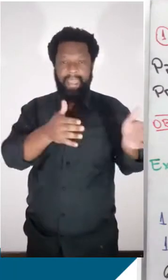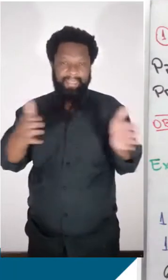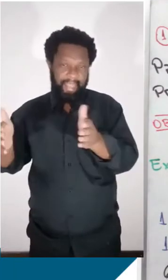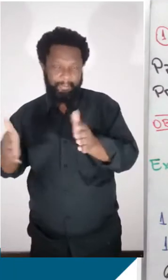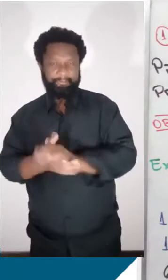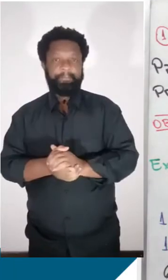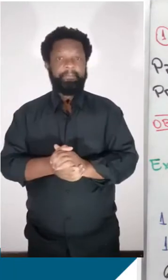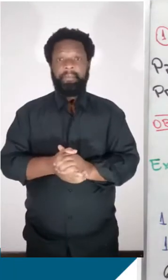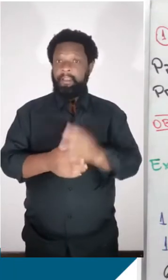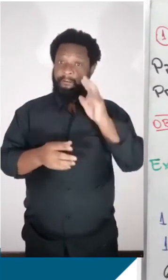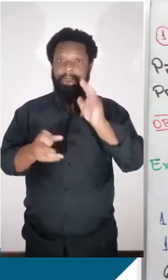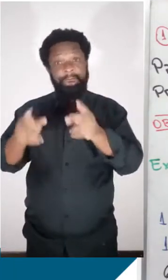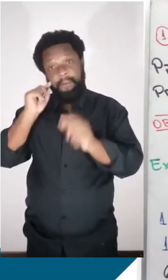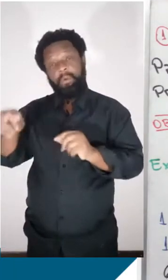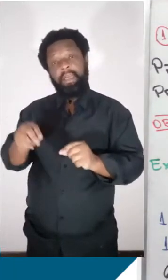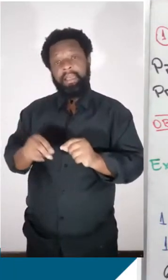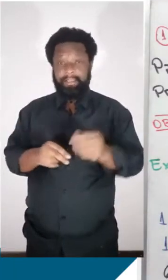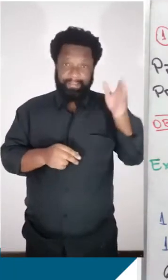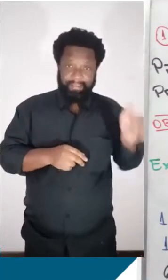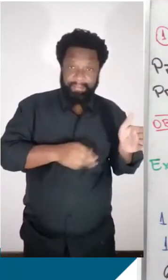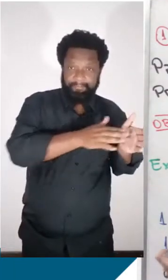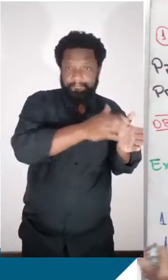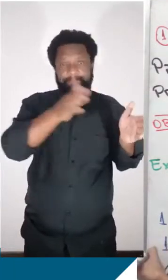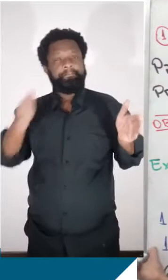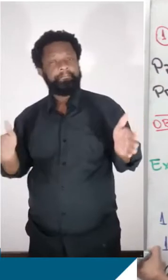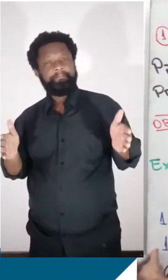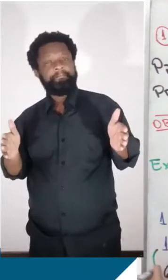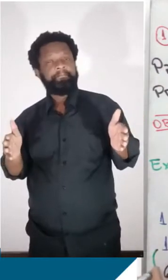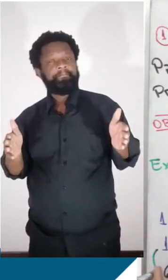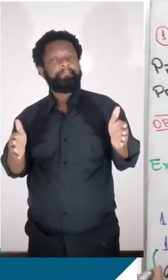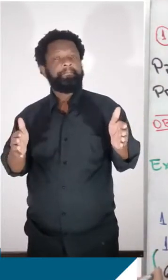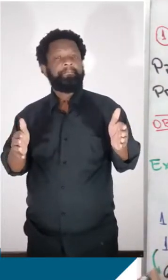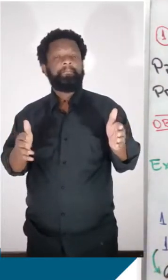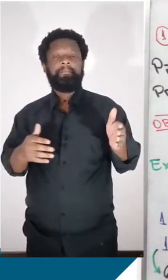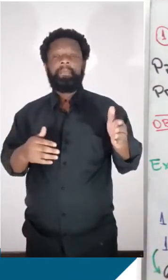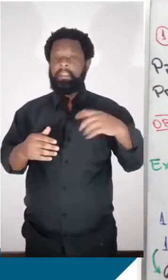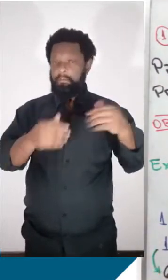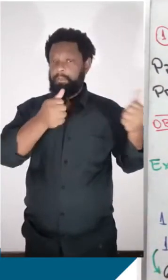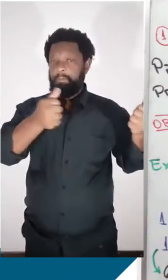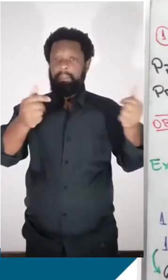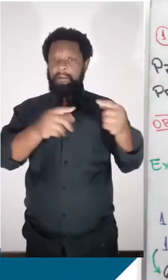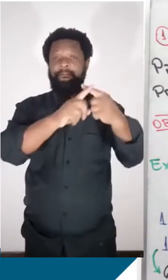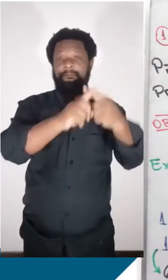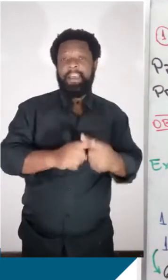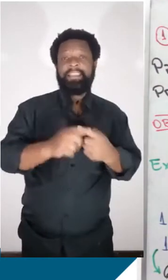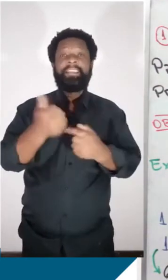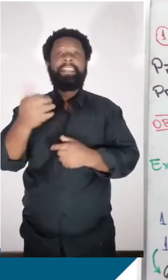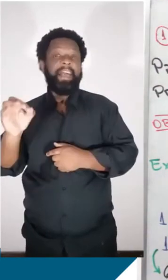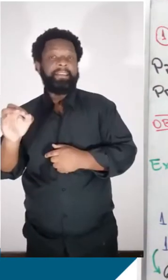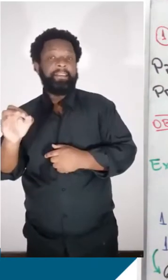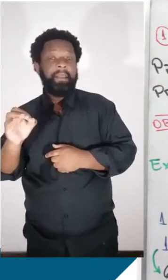etapa. Tá. Você tá vendo que daqui pra cá a gente tá multiplicando por